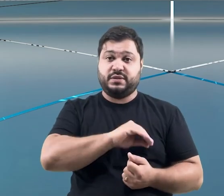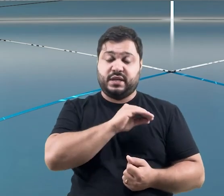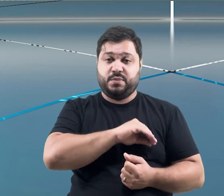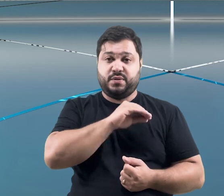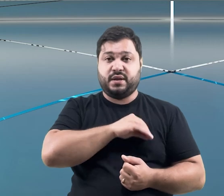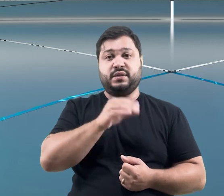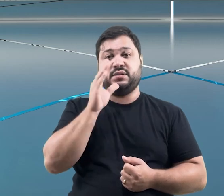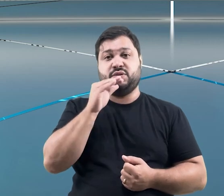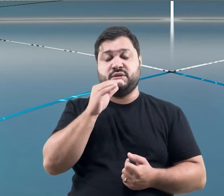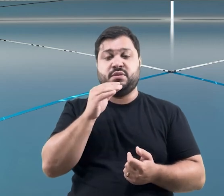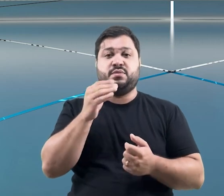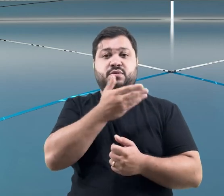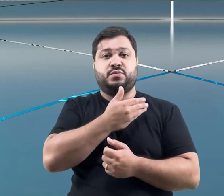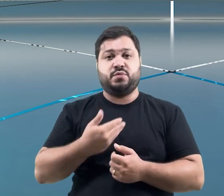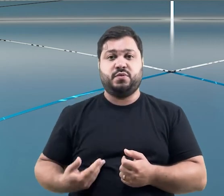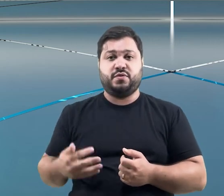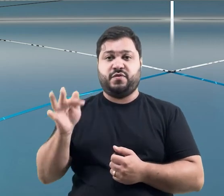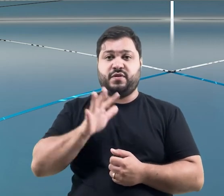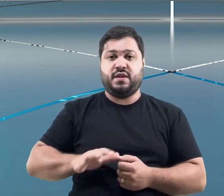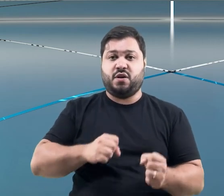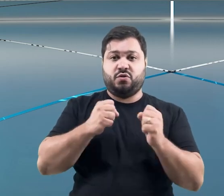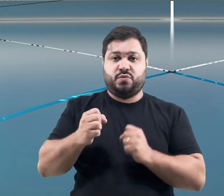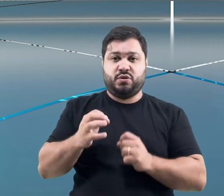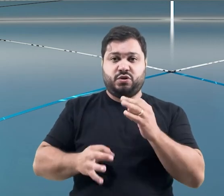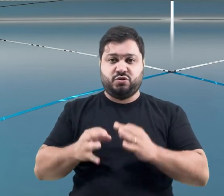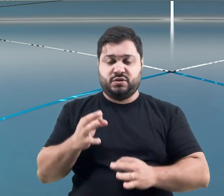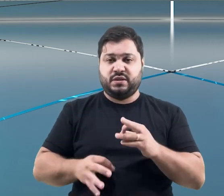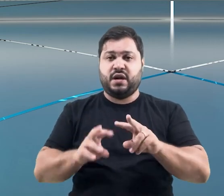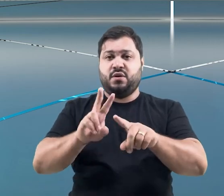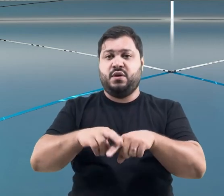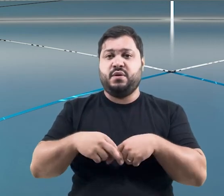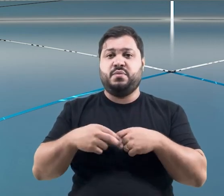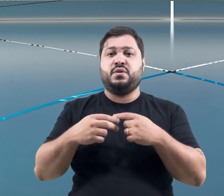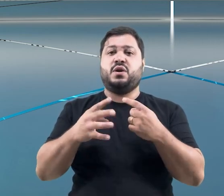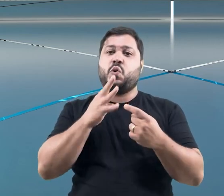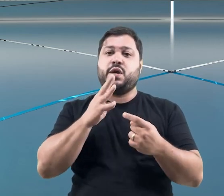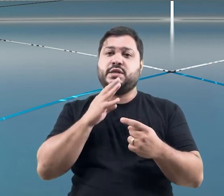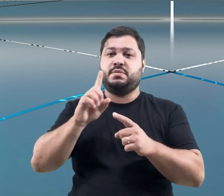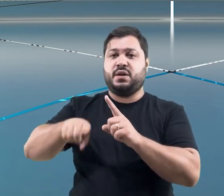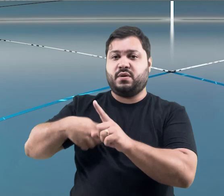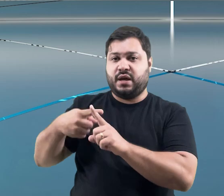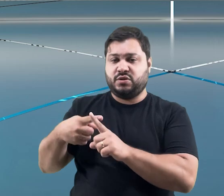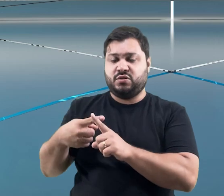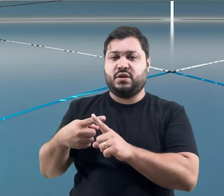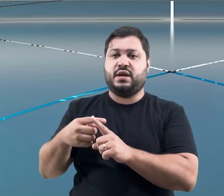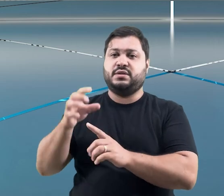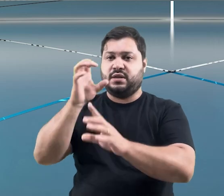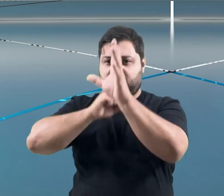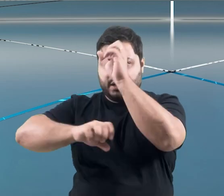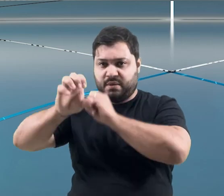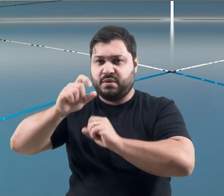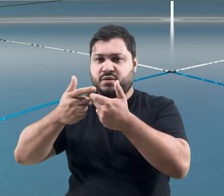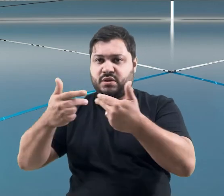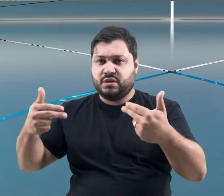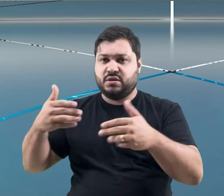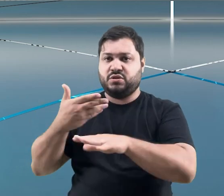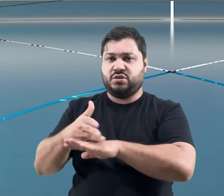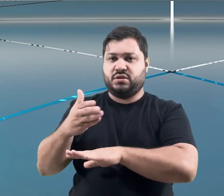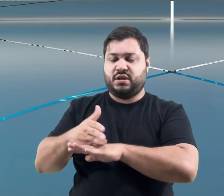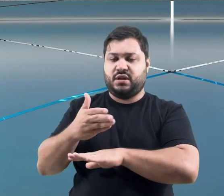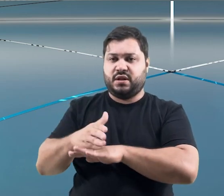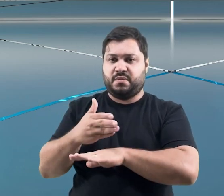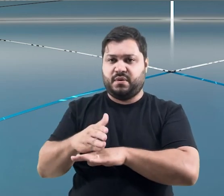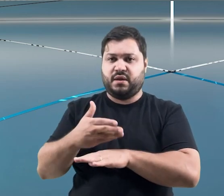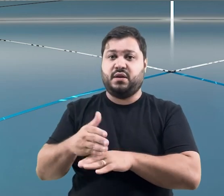incorpora valores à remuneração dos servidores públicos federais do Poder Judiciário em razão de conhecimentos adicionais adquiridos